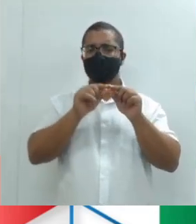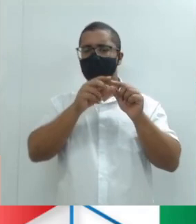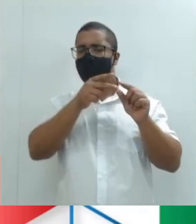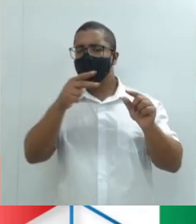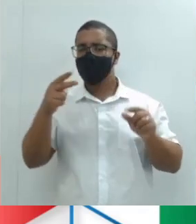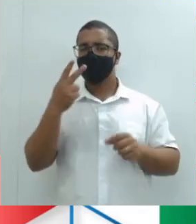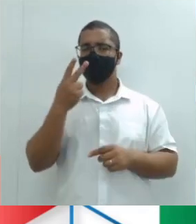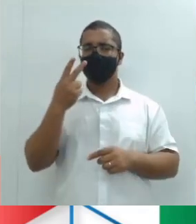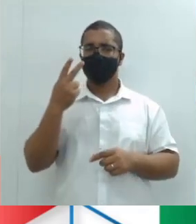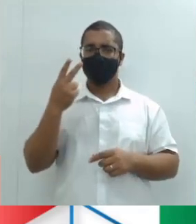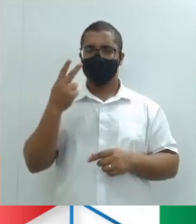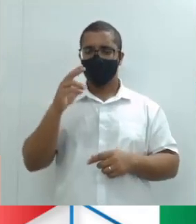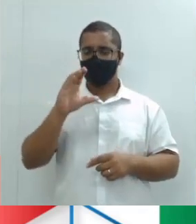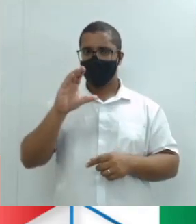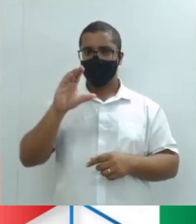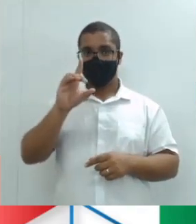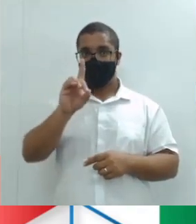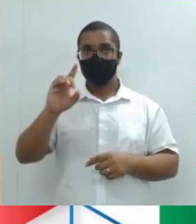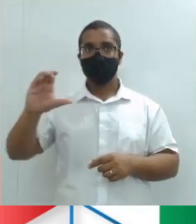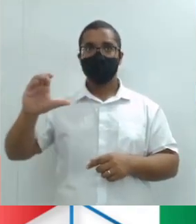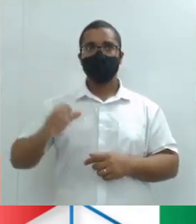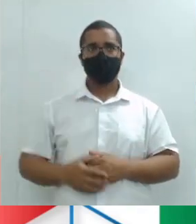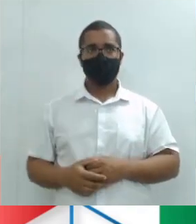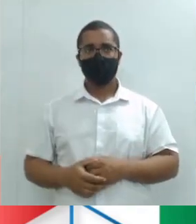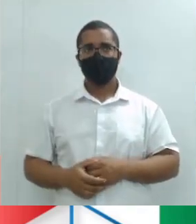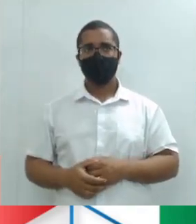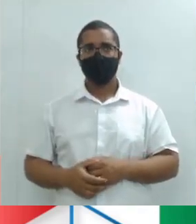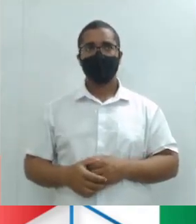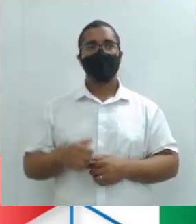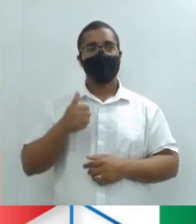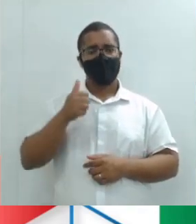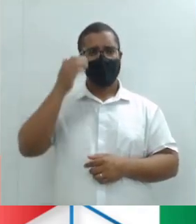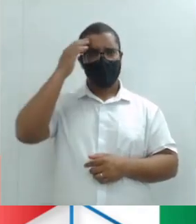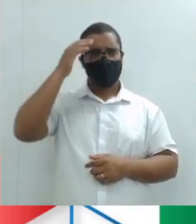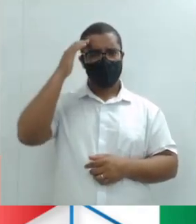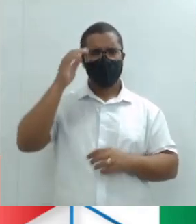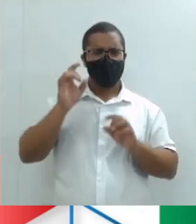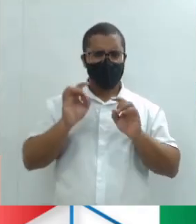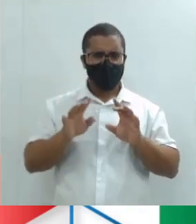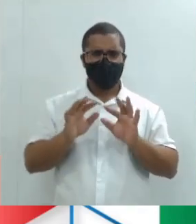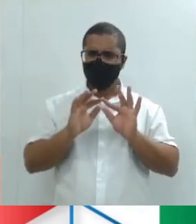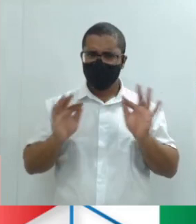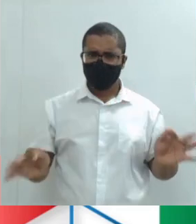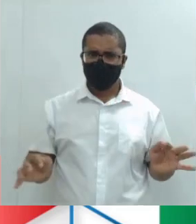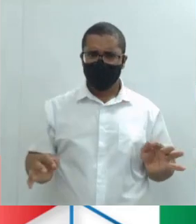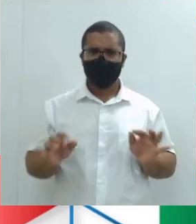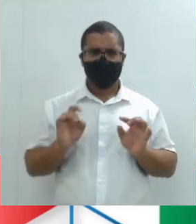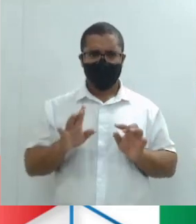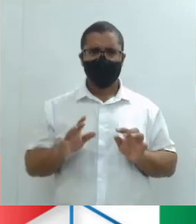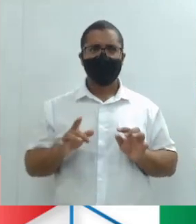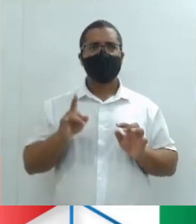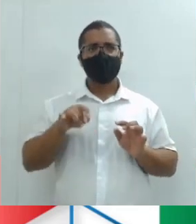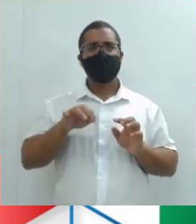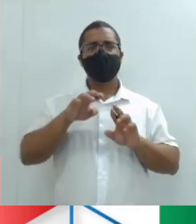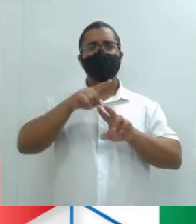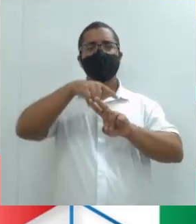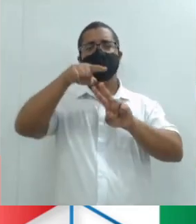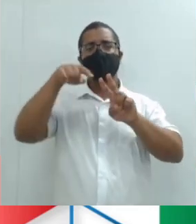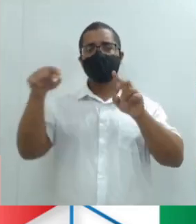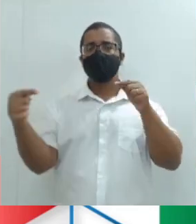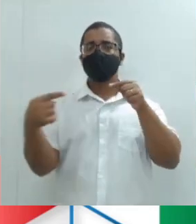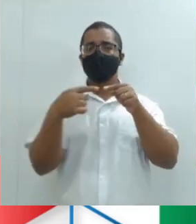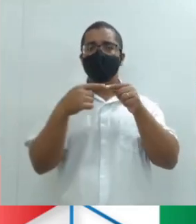2 decímetros. Deu para entender? Caramba, é assim, professor? Sim, a radiação vai se adequar